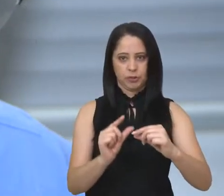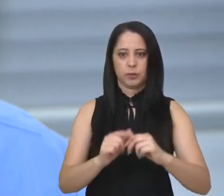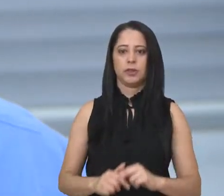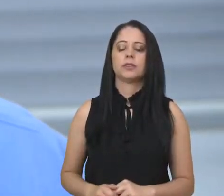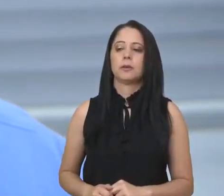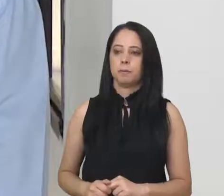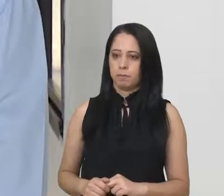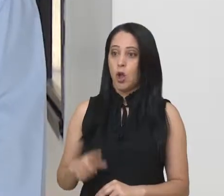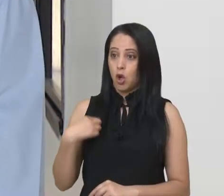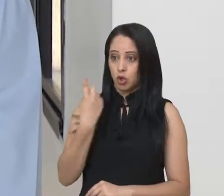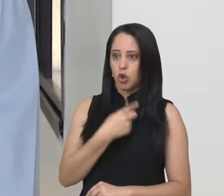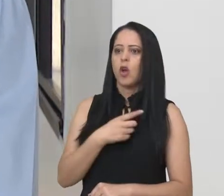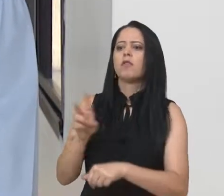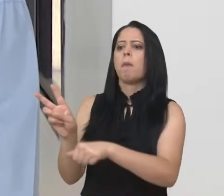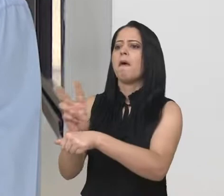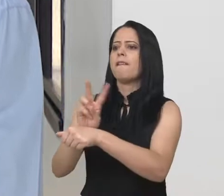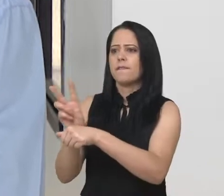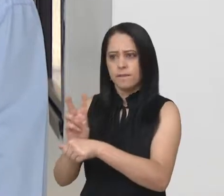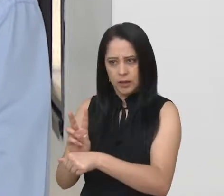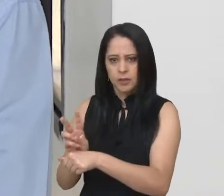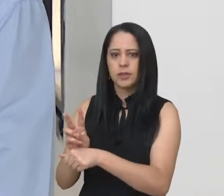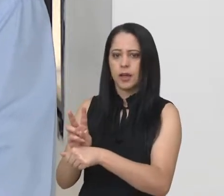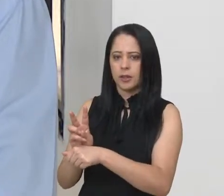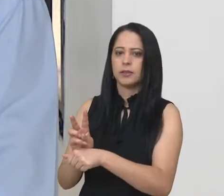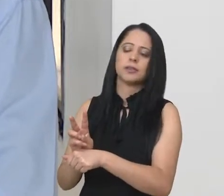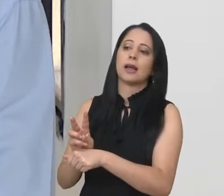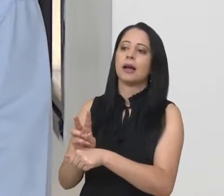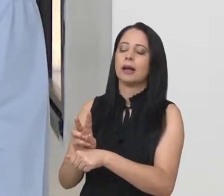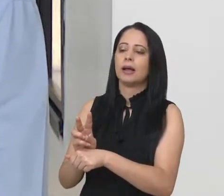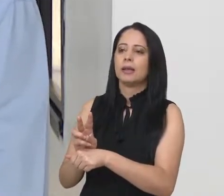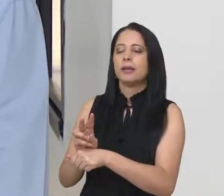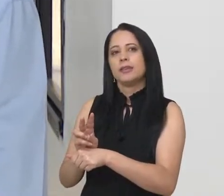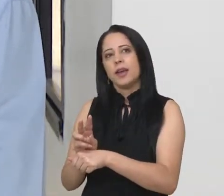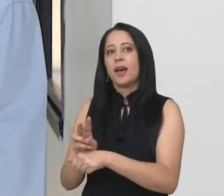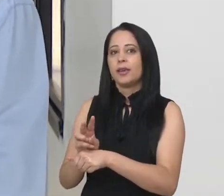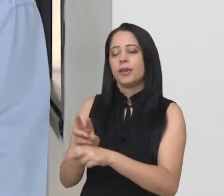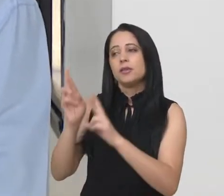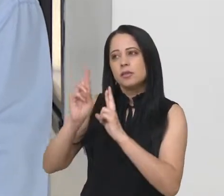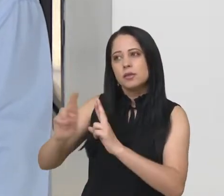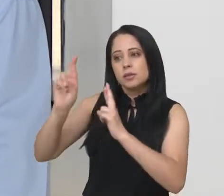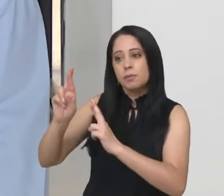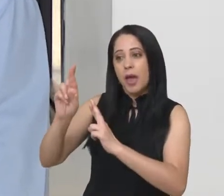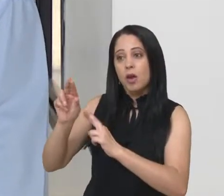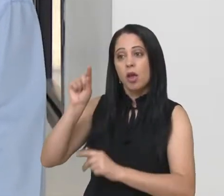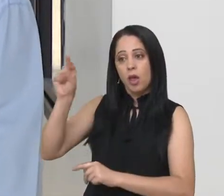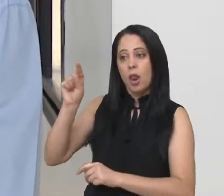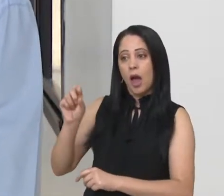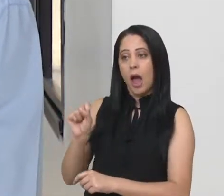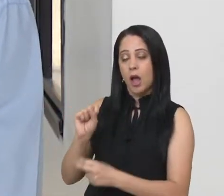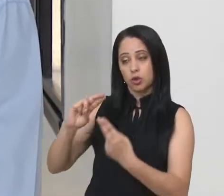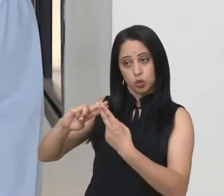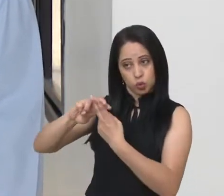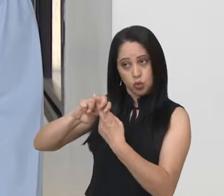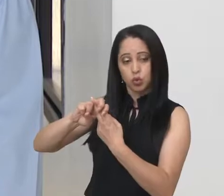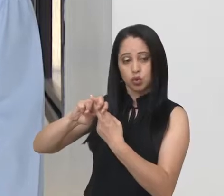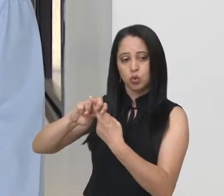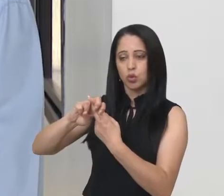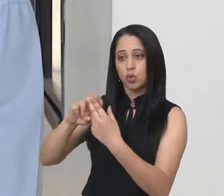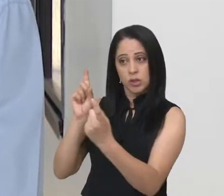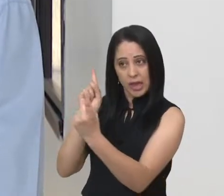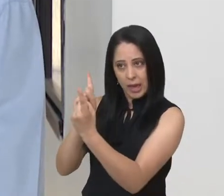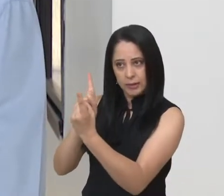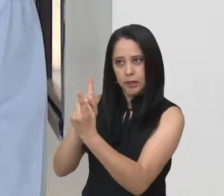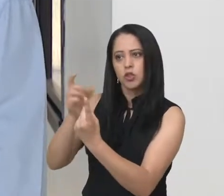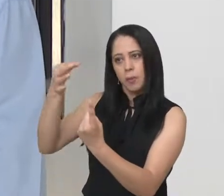o preconceito. A Câmara vai fiscalizar e, quem sabe, isso chega até o SUS para dar assistência às pessoas que adquirem